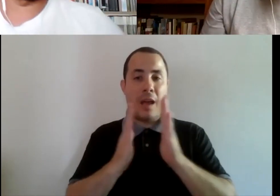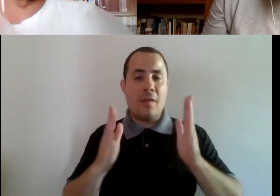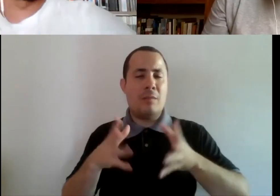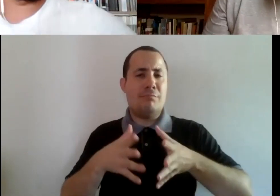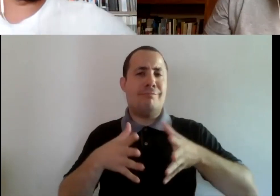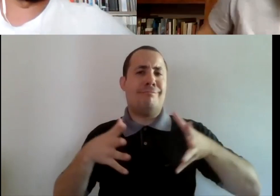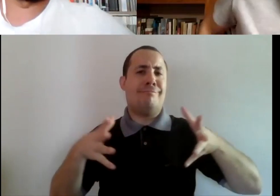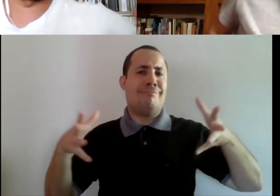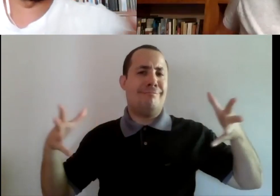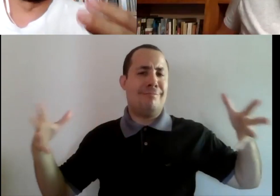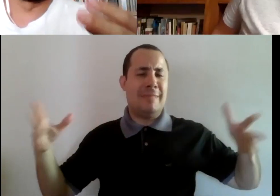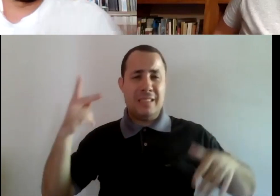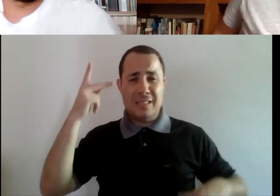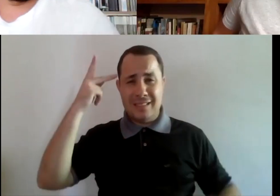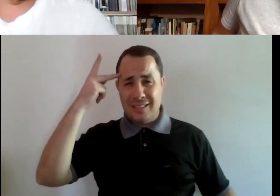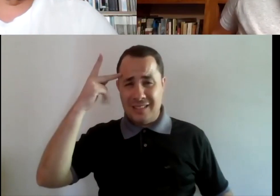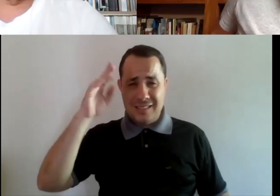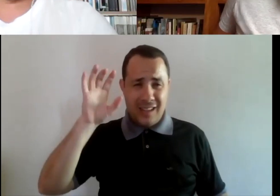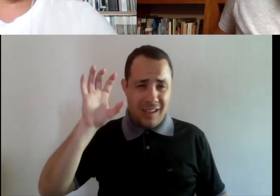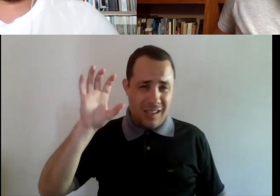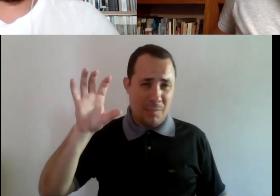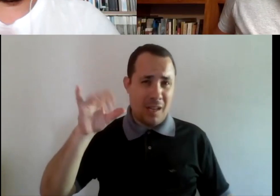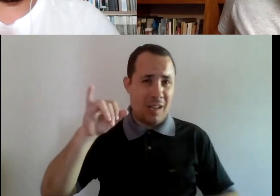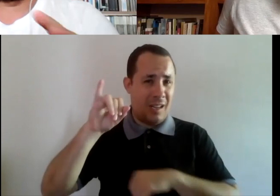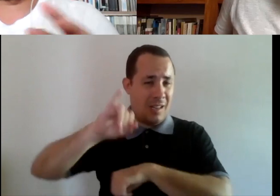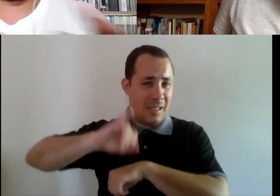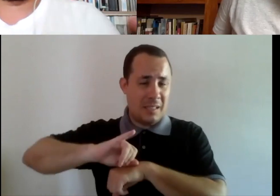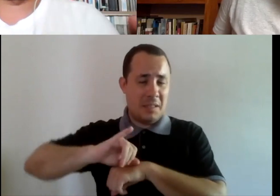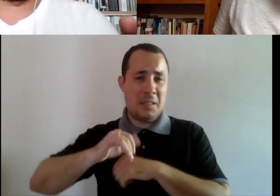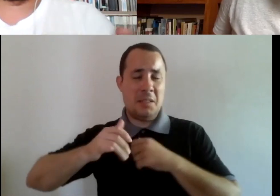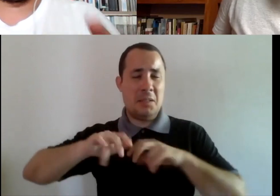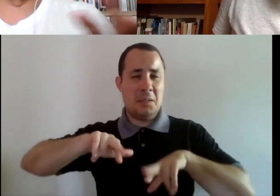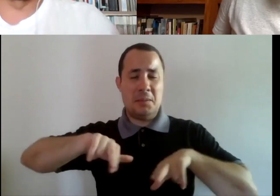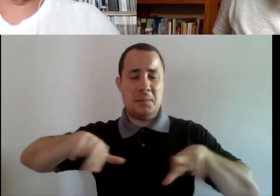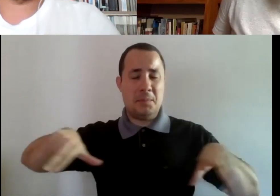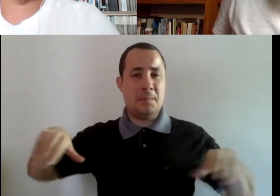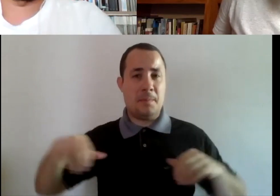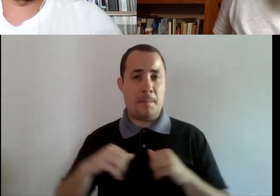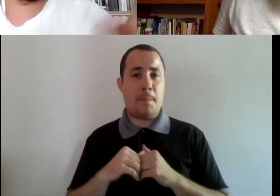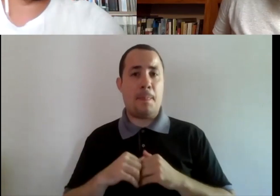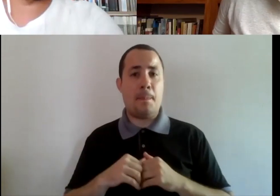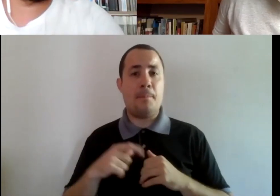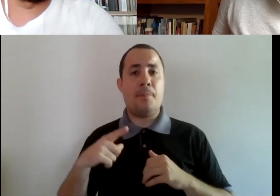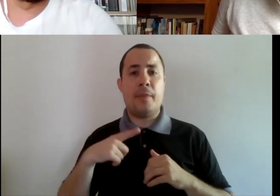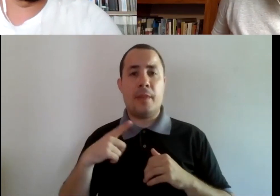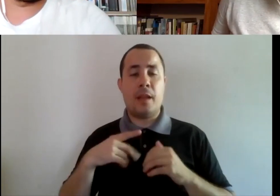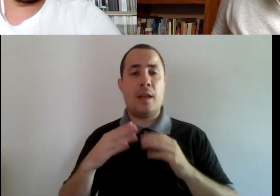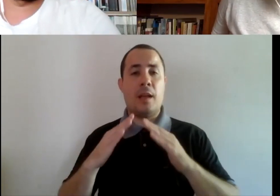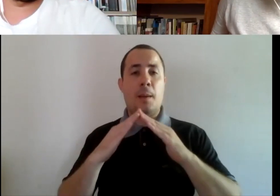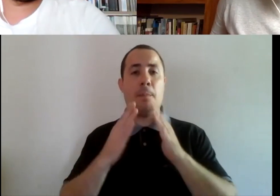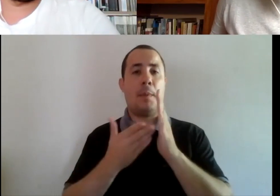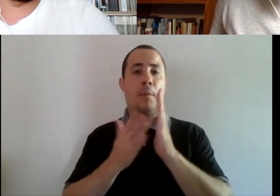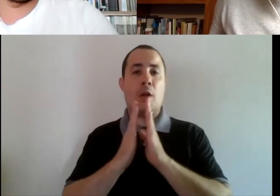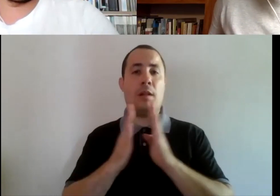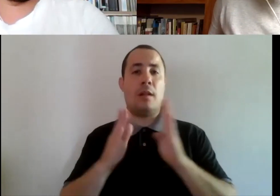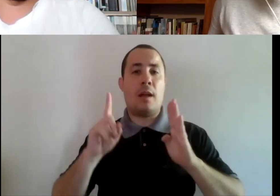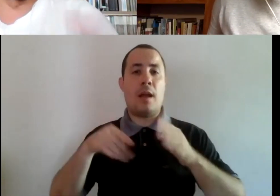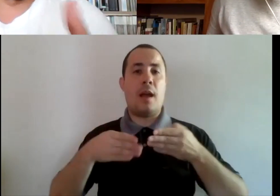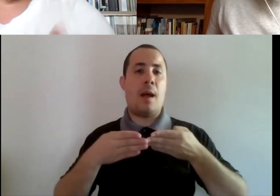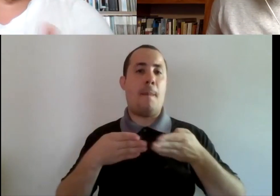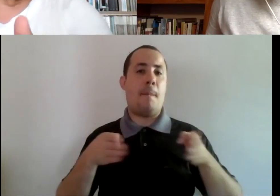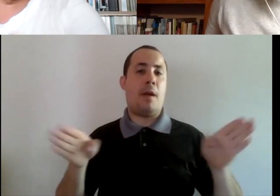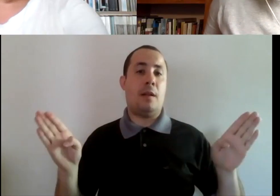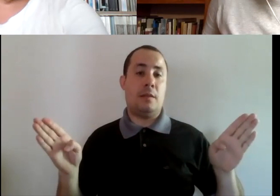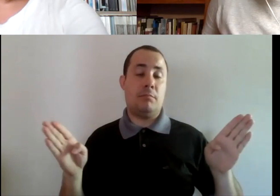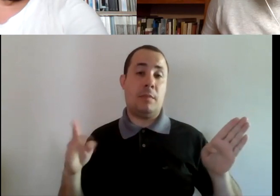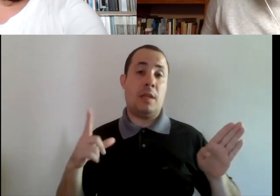Paulo, a rede de bibliotecas do Brasil, ela é gigantesca e a gente tem que lembrar, tem as bibliotecas que são abertas para a comunidade, né? E tem as